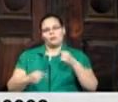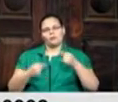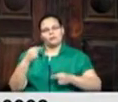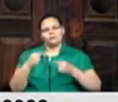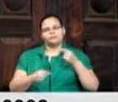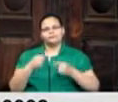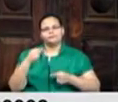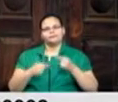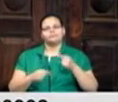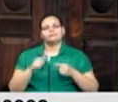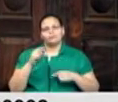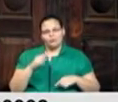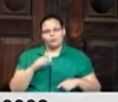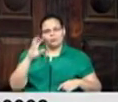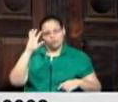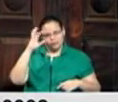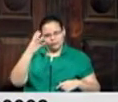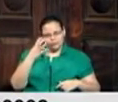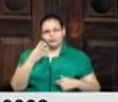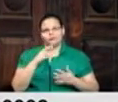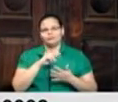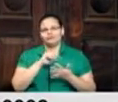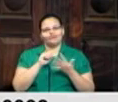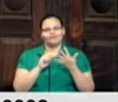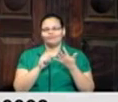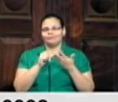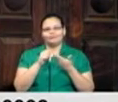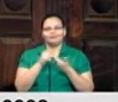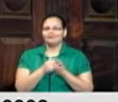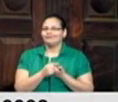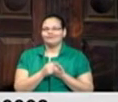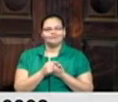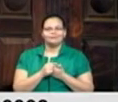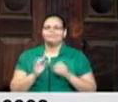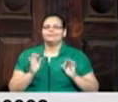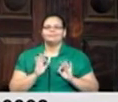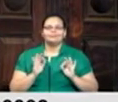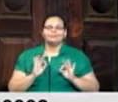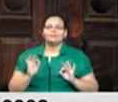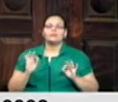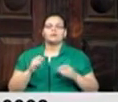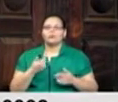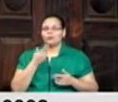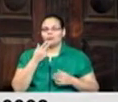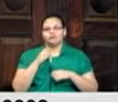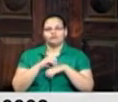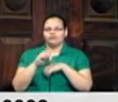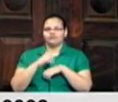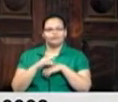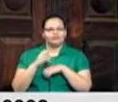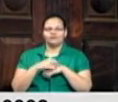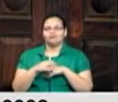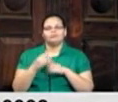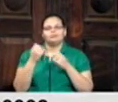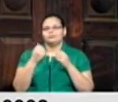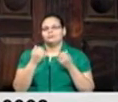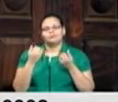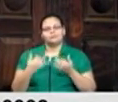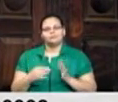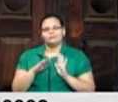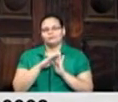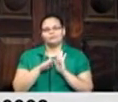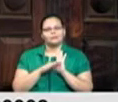político para resolver essas questões. Não são acionadas nem a bancada estadual e